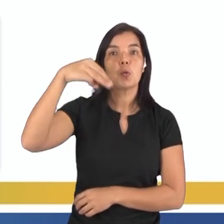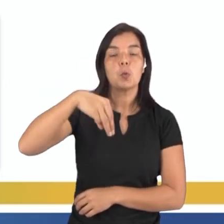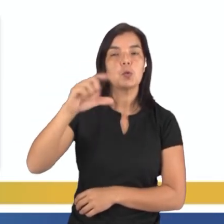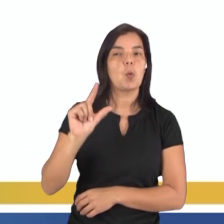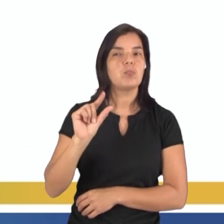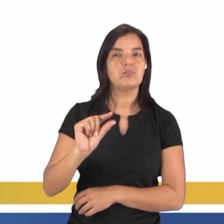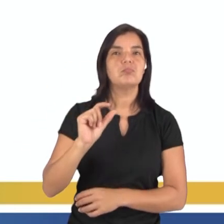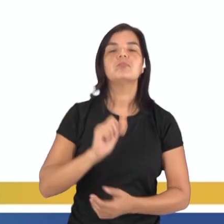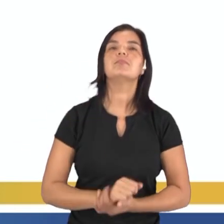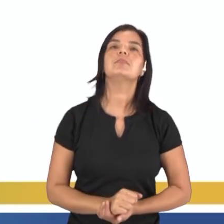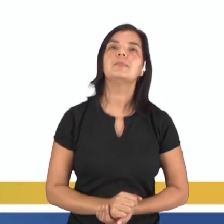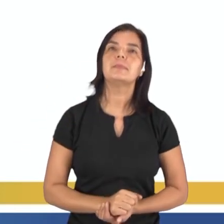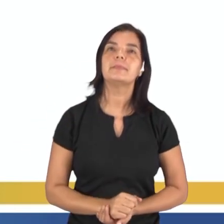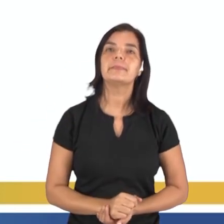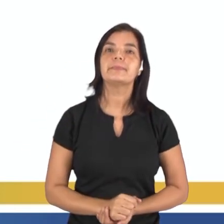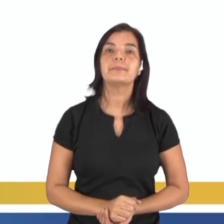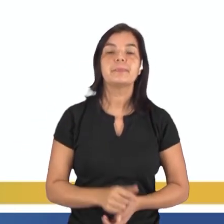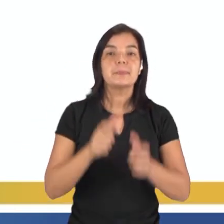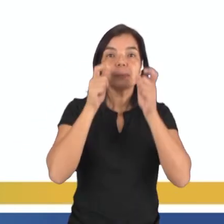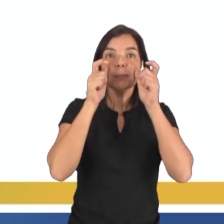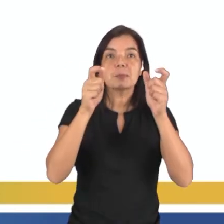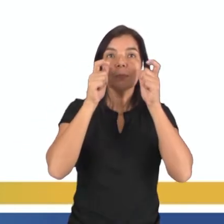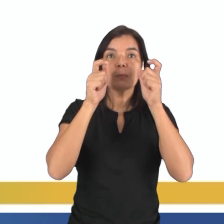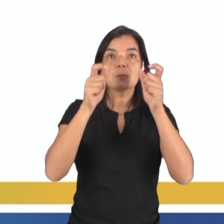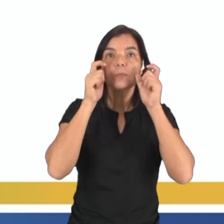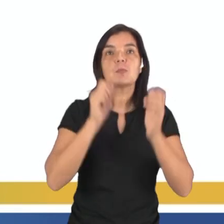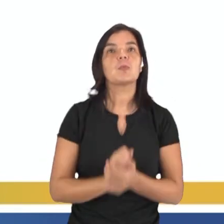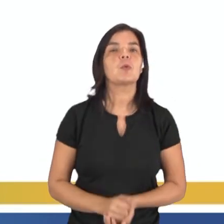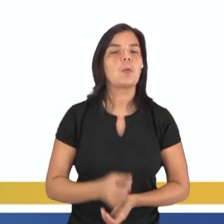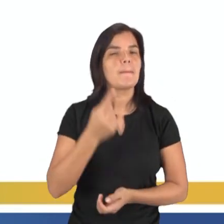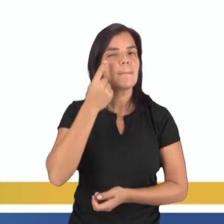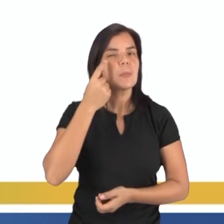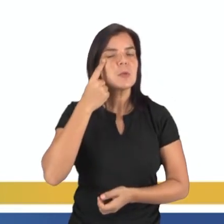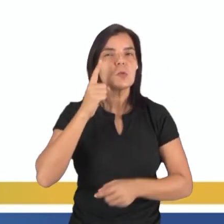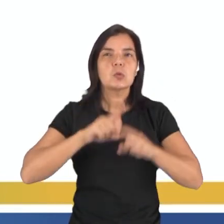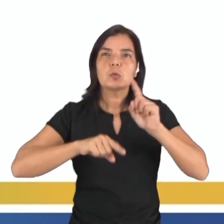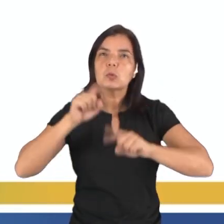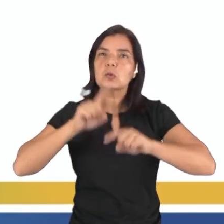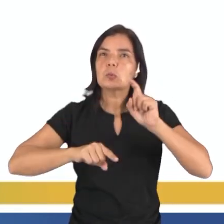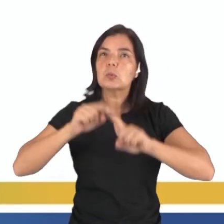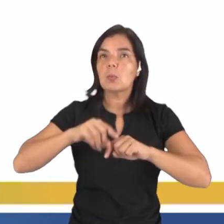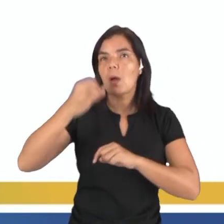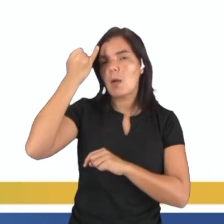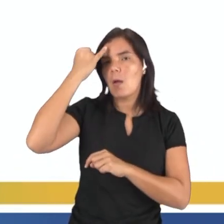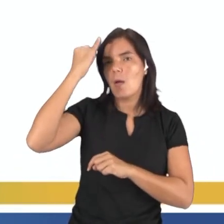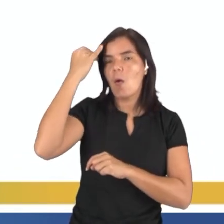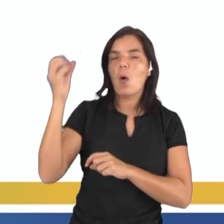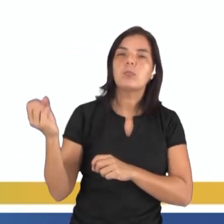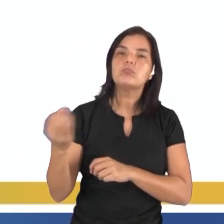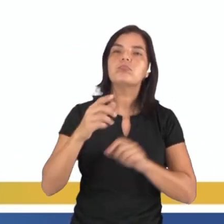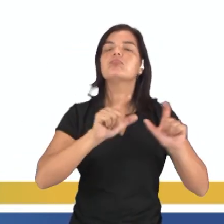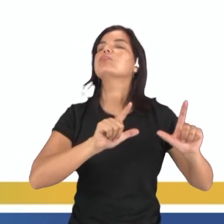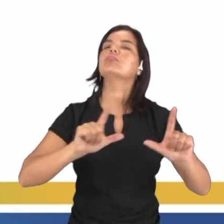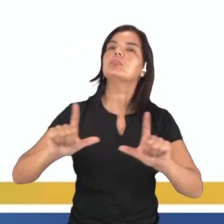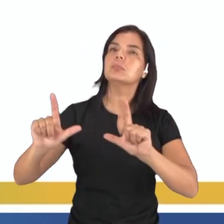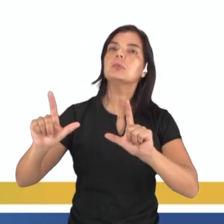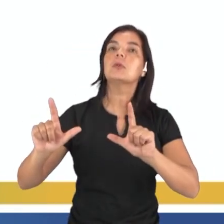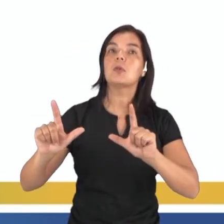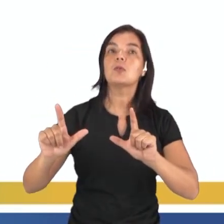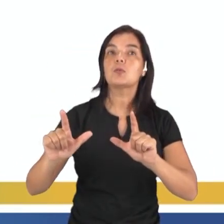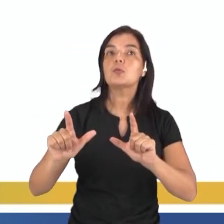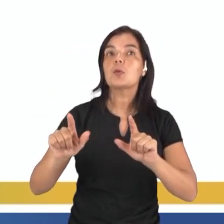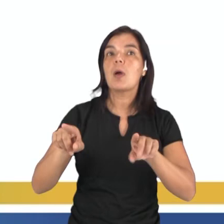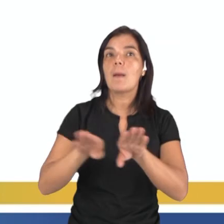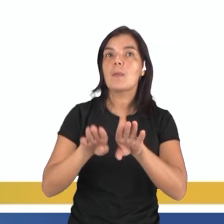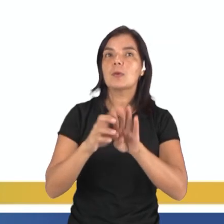ou menos. Fique atento! Quando pensamos em ferramentas para criar apresentações de slides, o